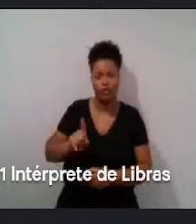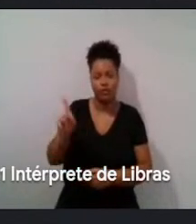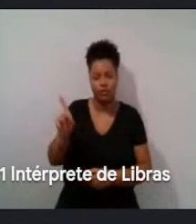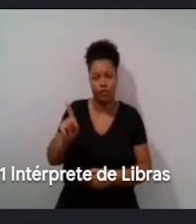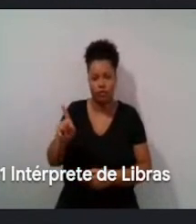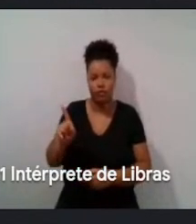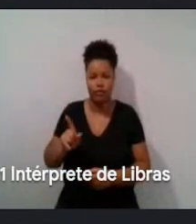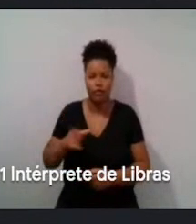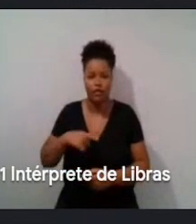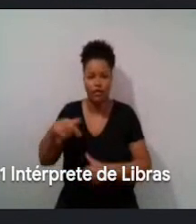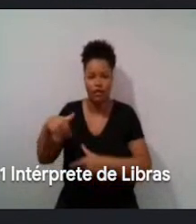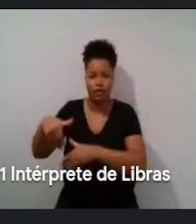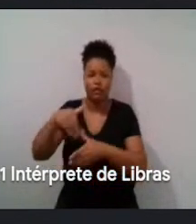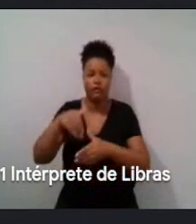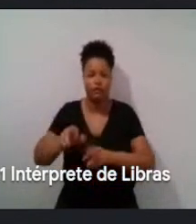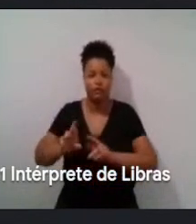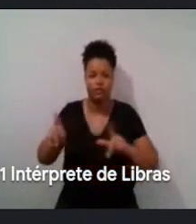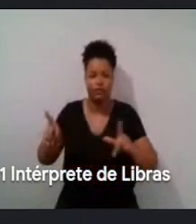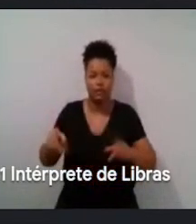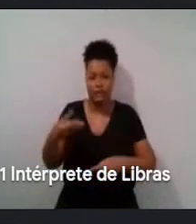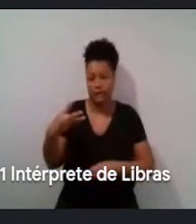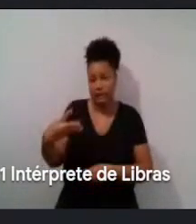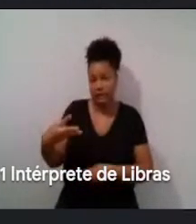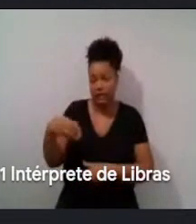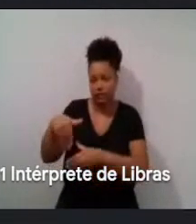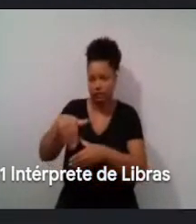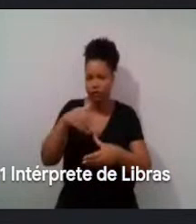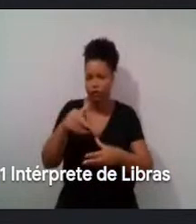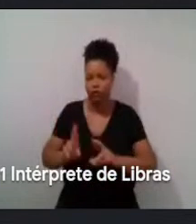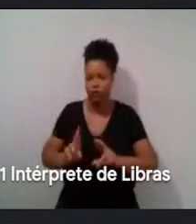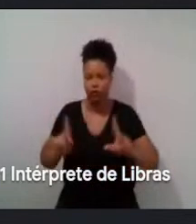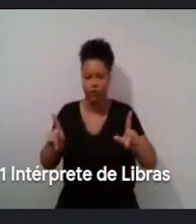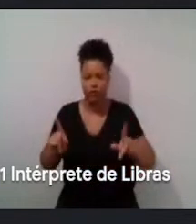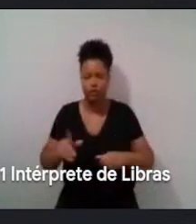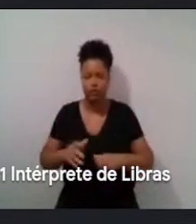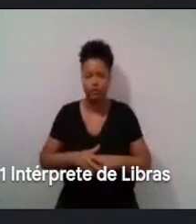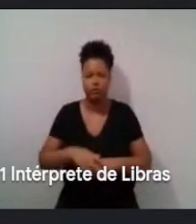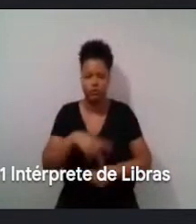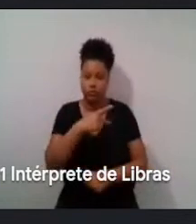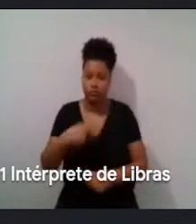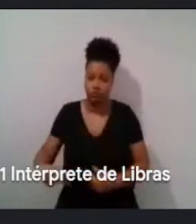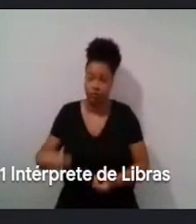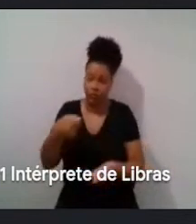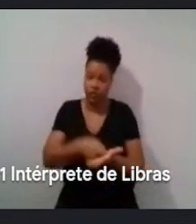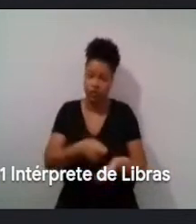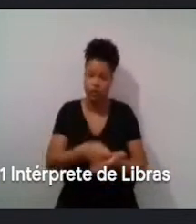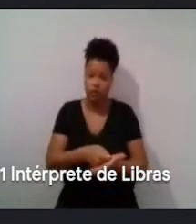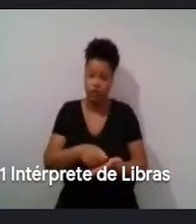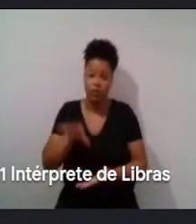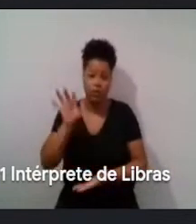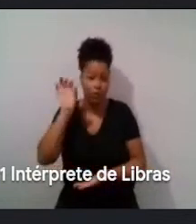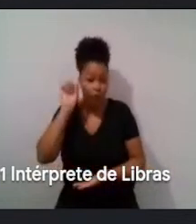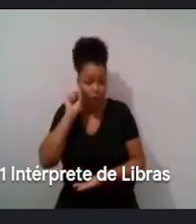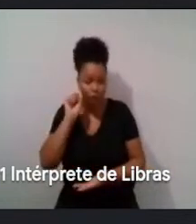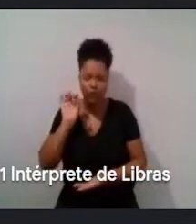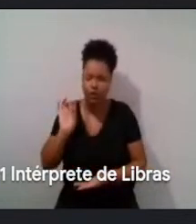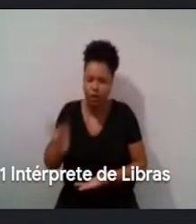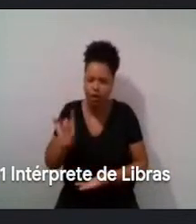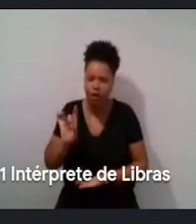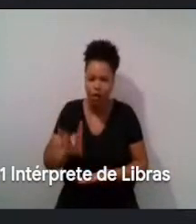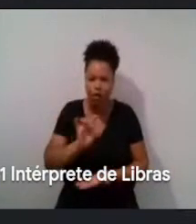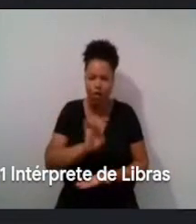votos diferentes, 3 votos diferentes, o presidente é obrigado a ouvir, né, um por um, para